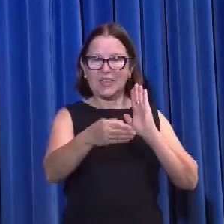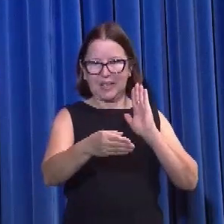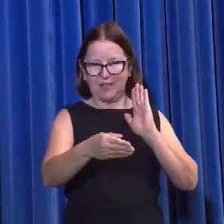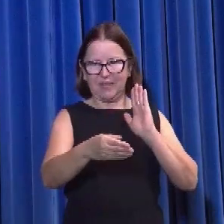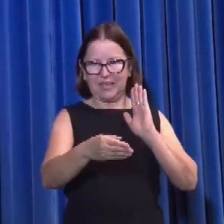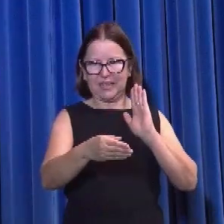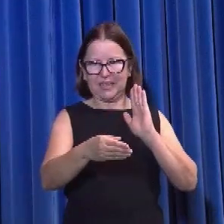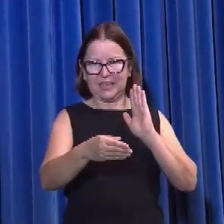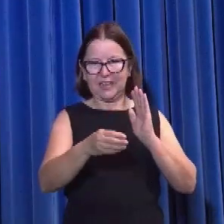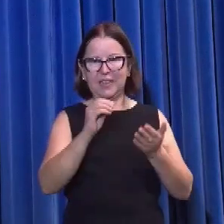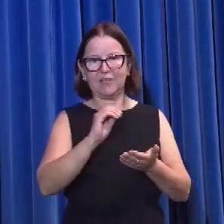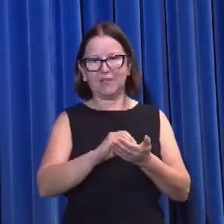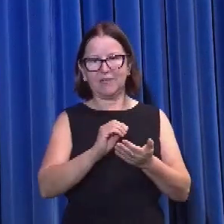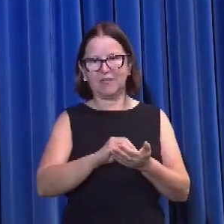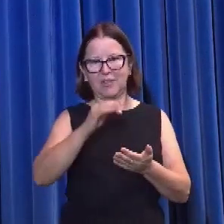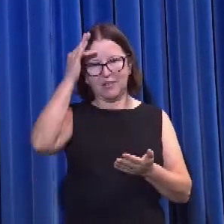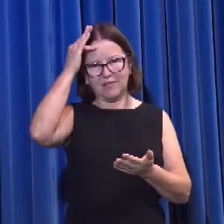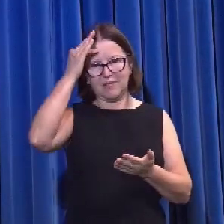da incredulidade.